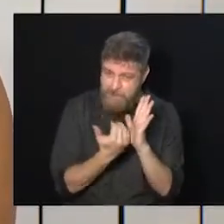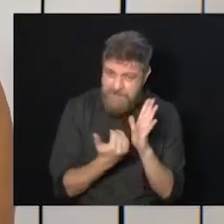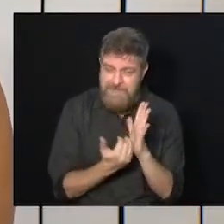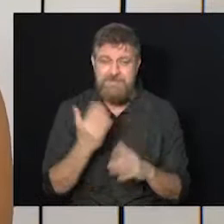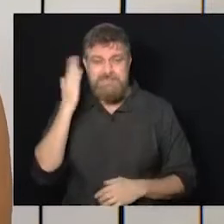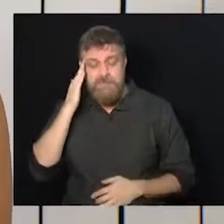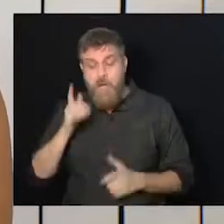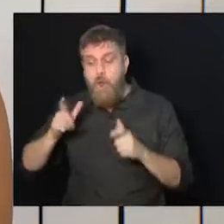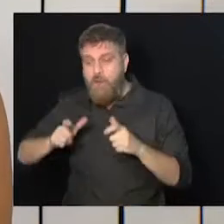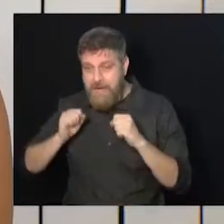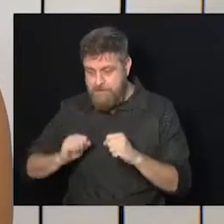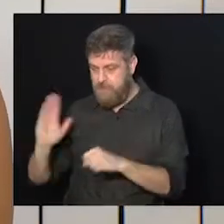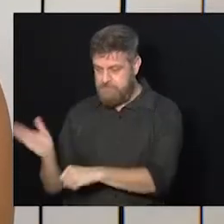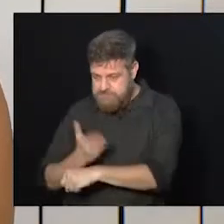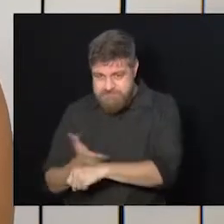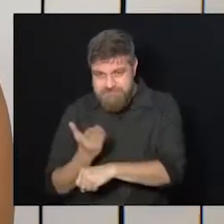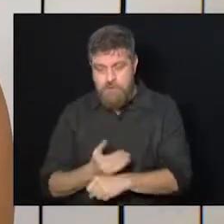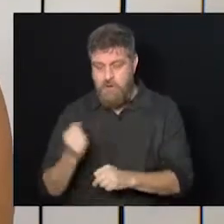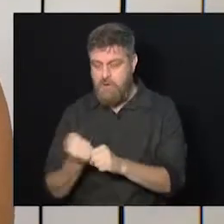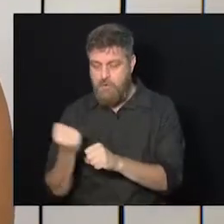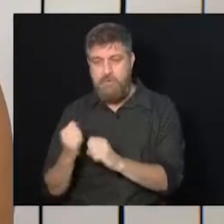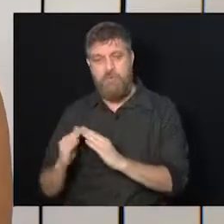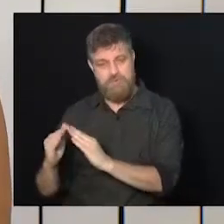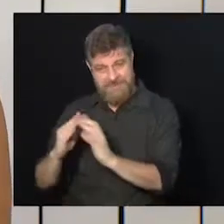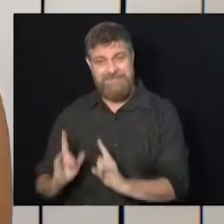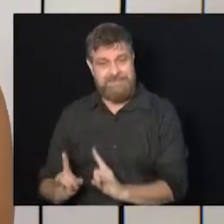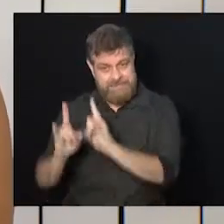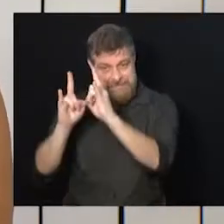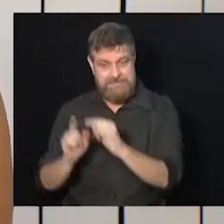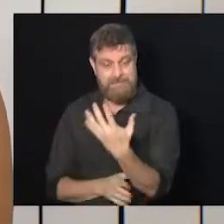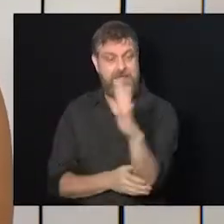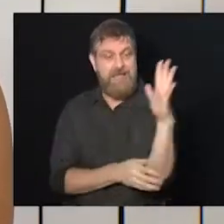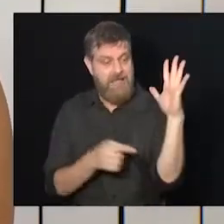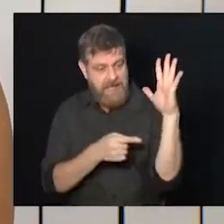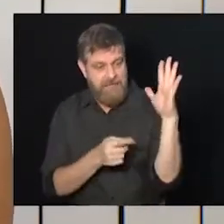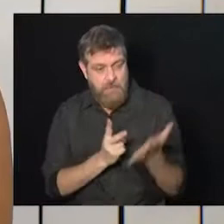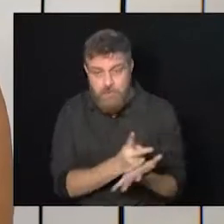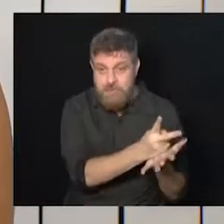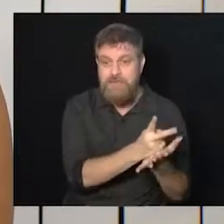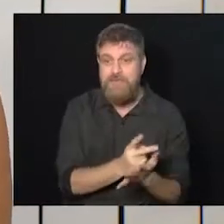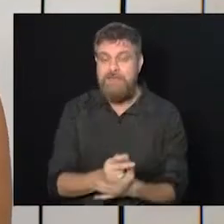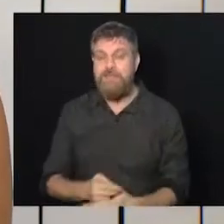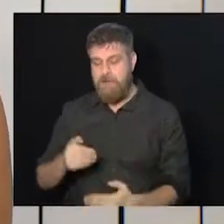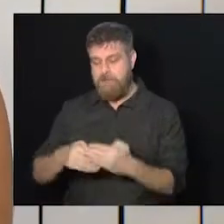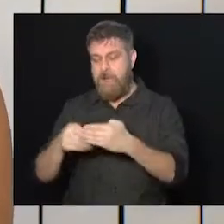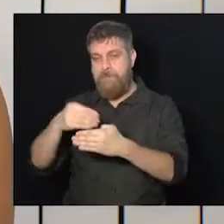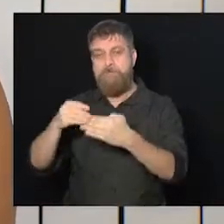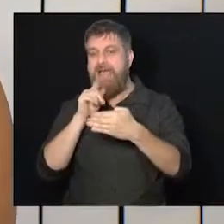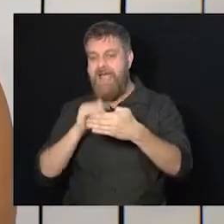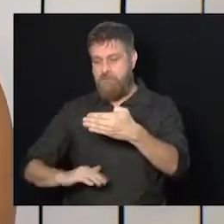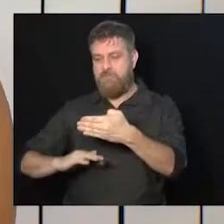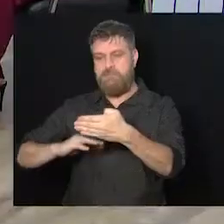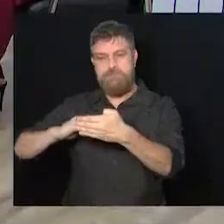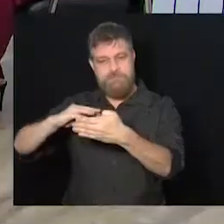né, crucial para a cidade também, até com a implantação da questão do reservatório. O que é preciso que a sociedade faça nesse